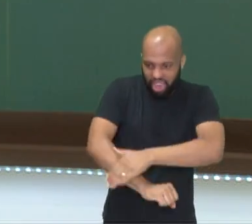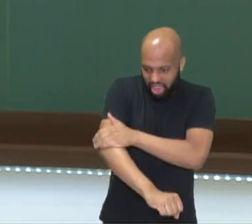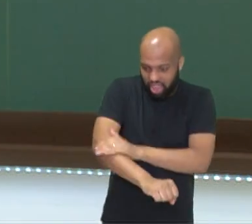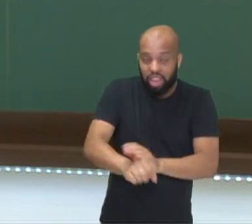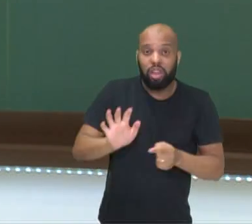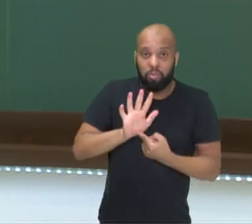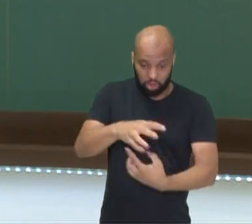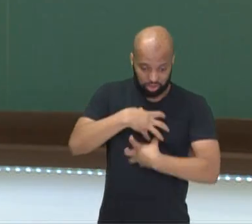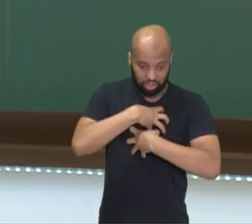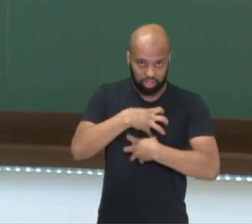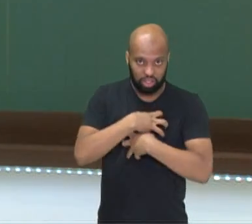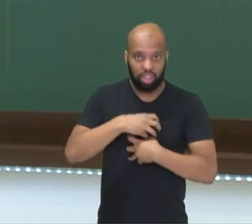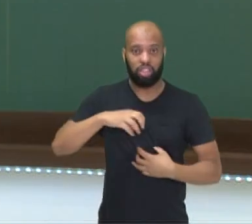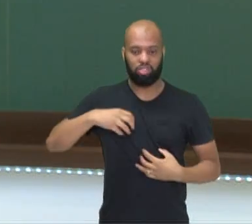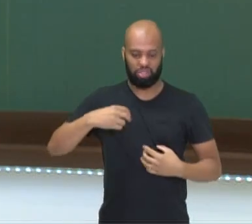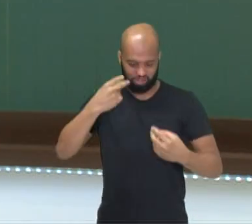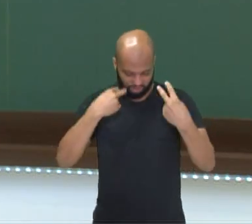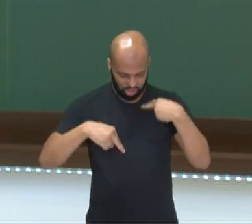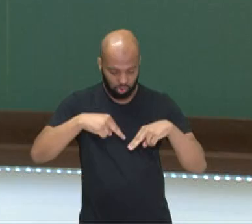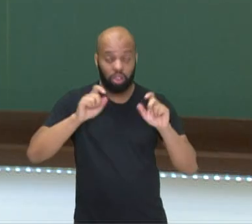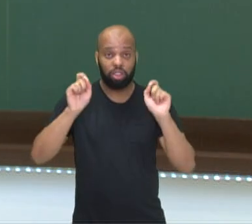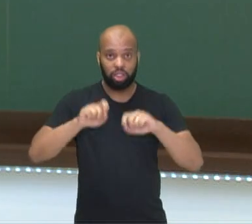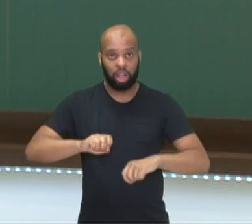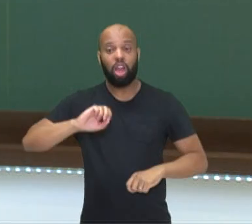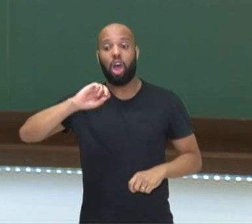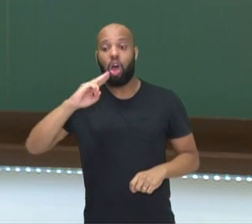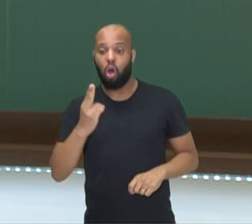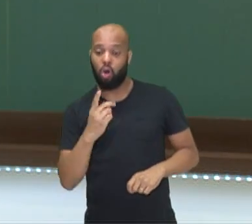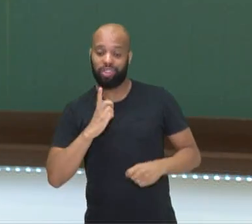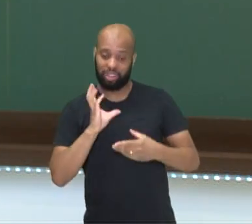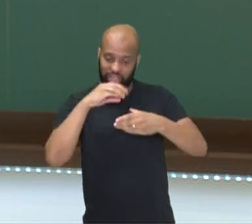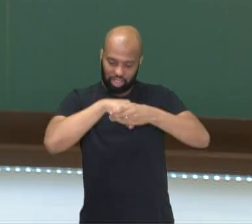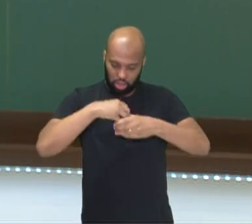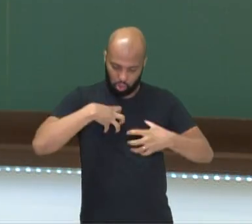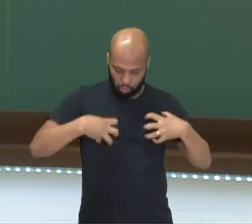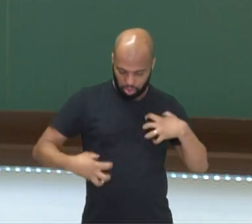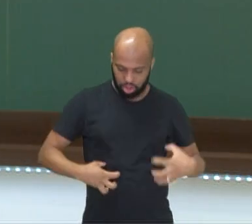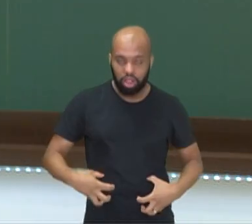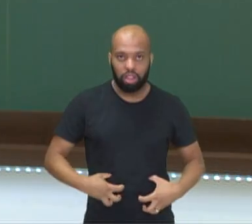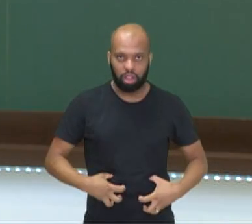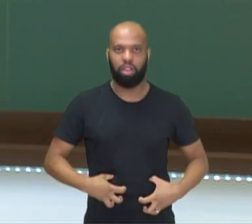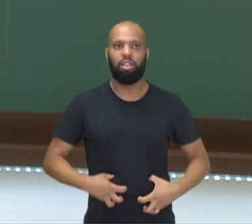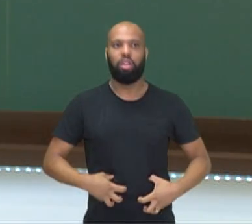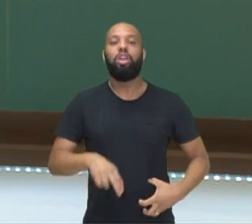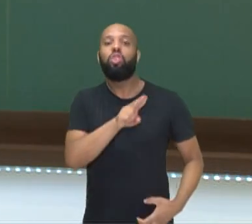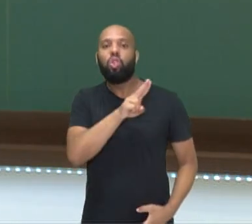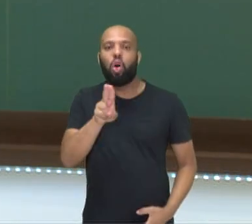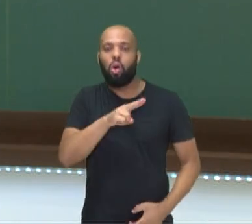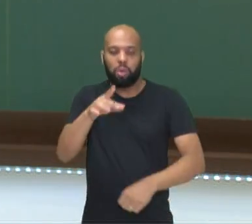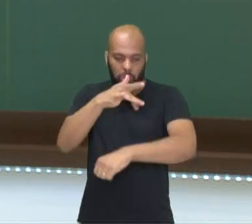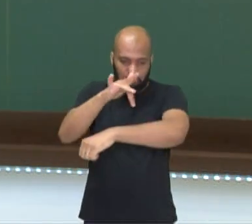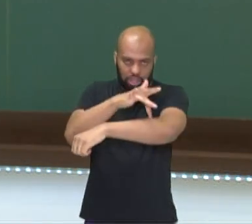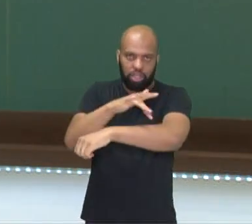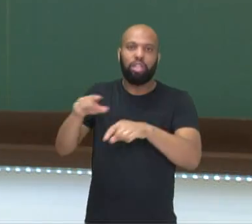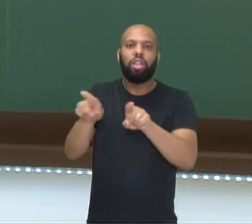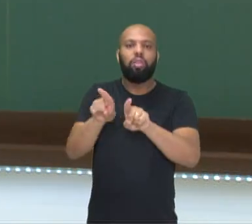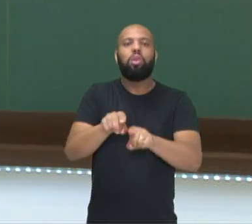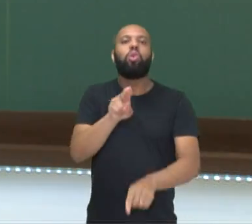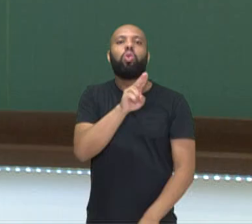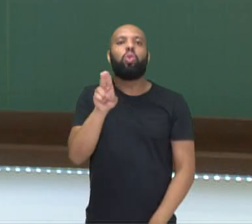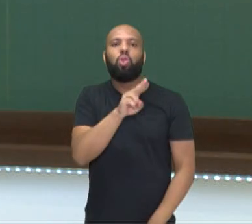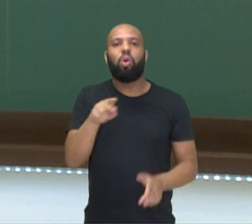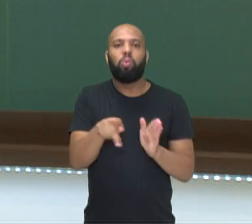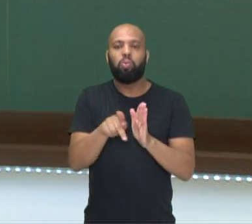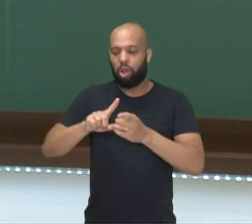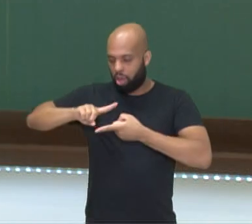em sintomas entre as duas leishmanioses? O nome do mosquito e o nome do vetor, né? E também o nome